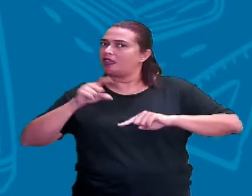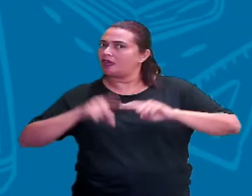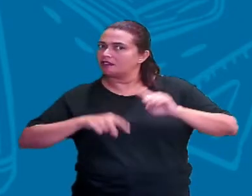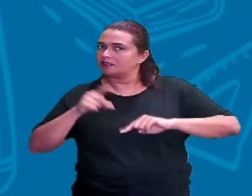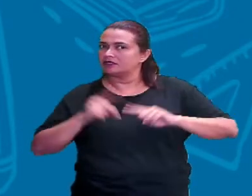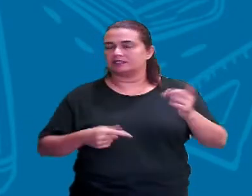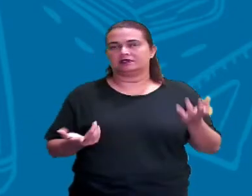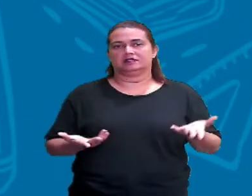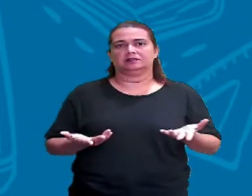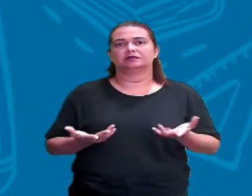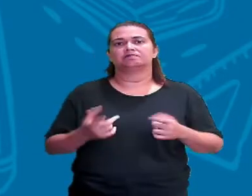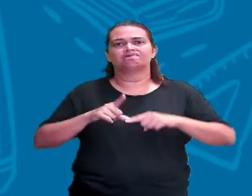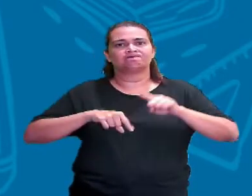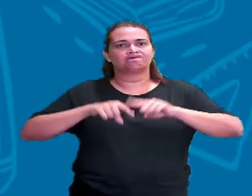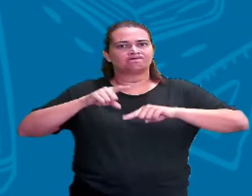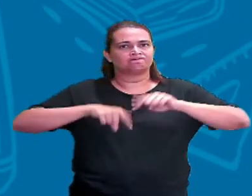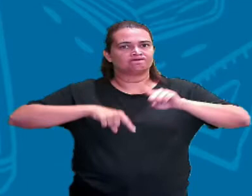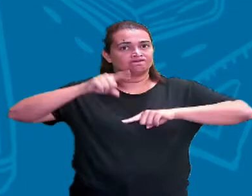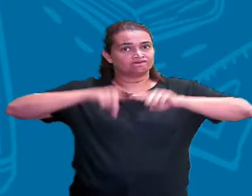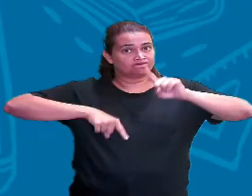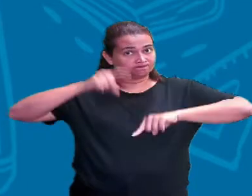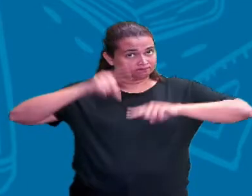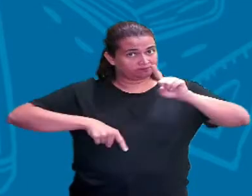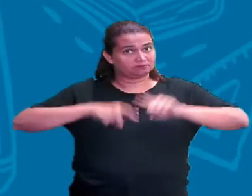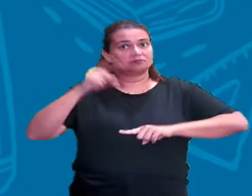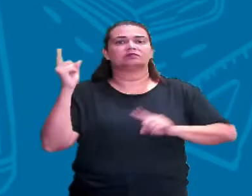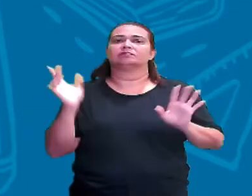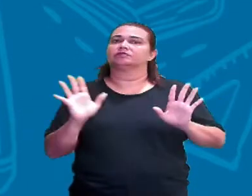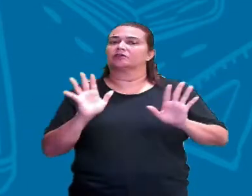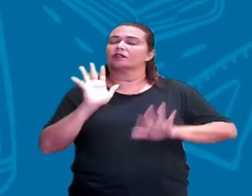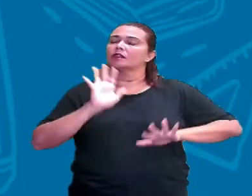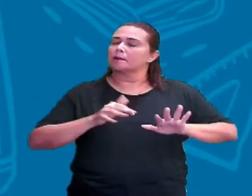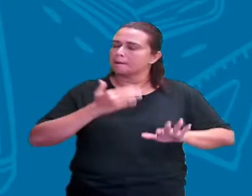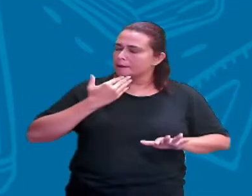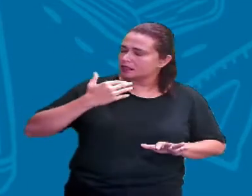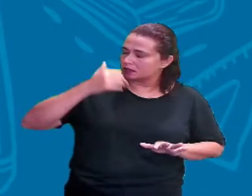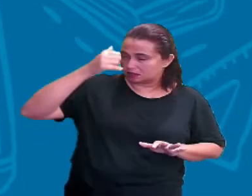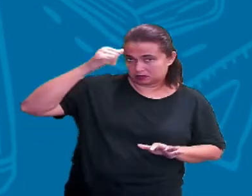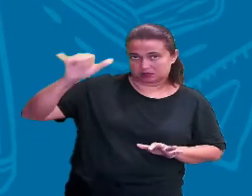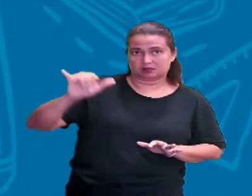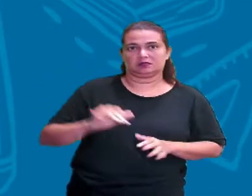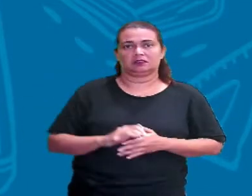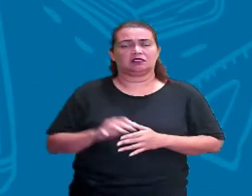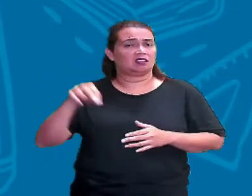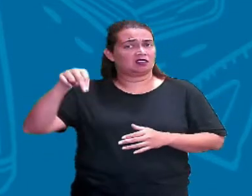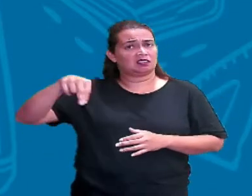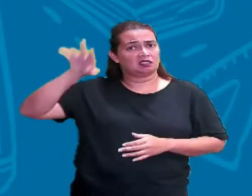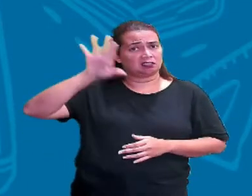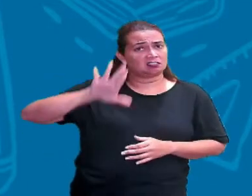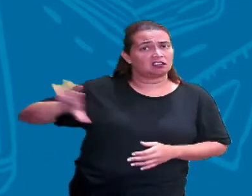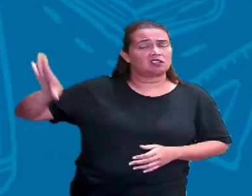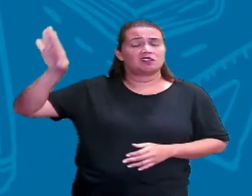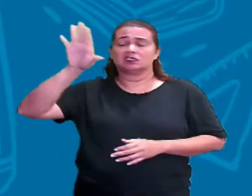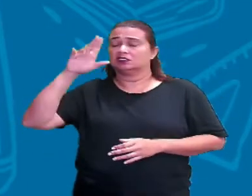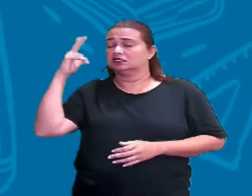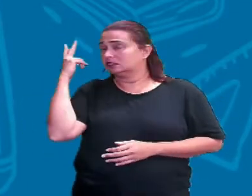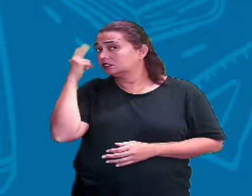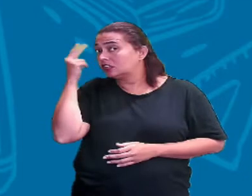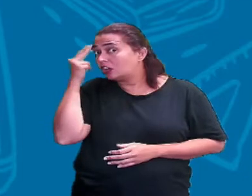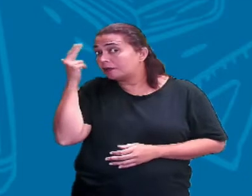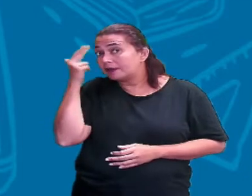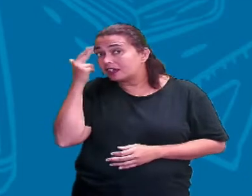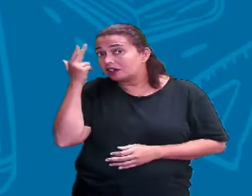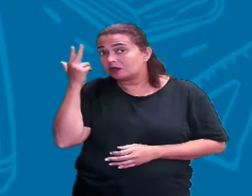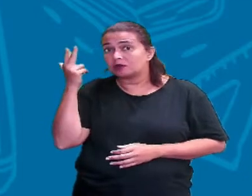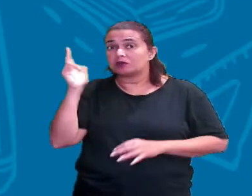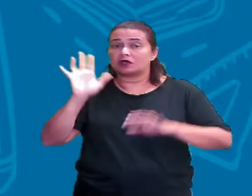Alguma pornografia, alguma coisa mais pesada. E que para a gente aqui do Nordeste é extremamente leve, né? Que é